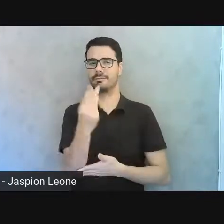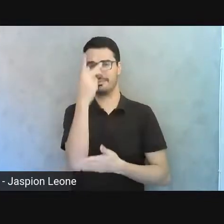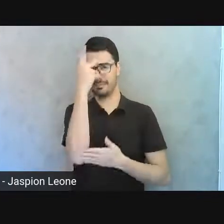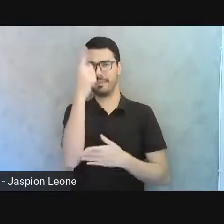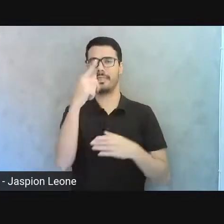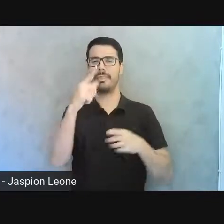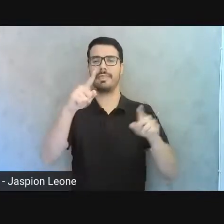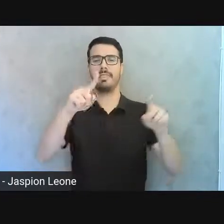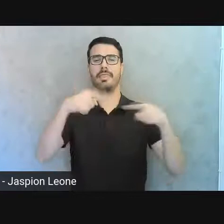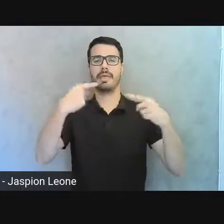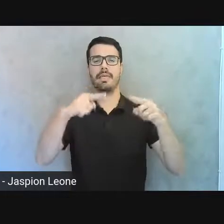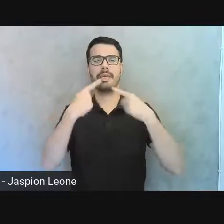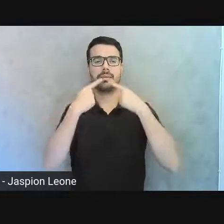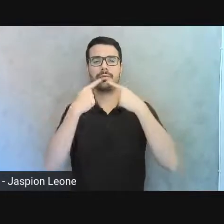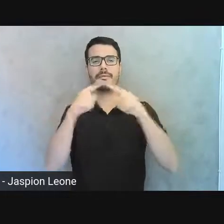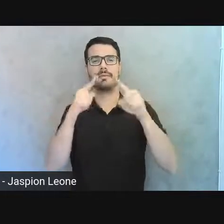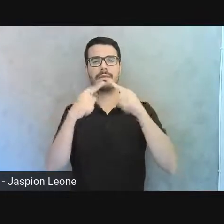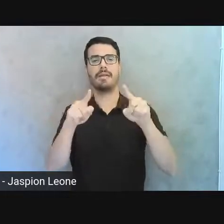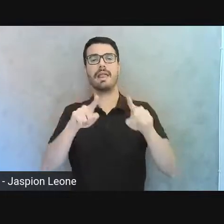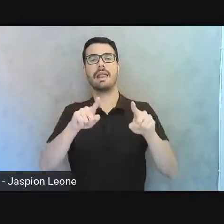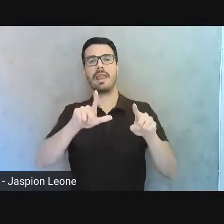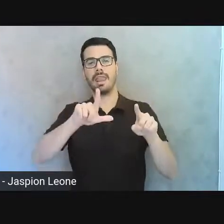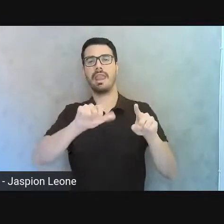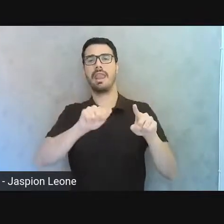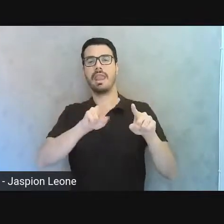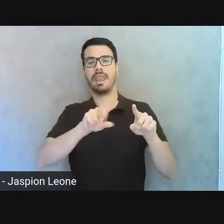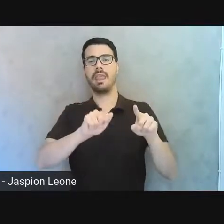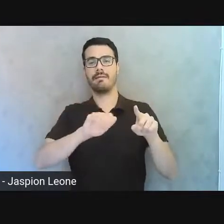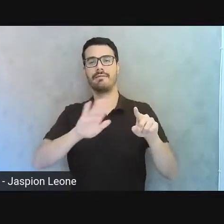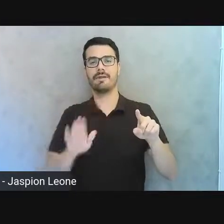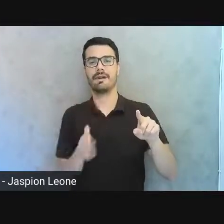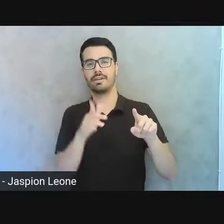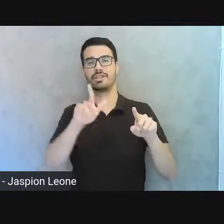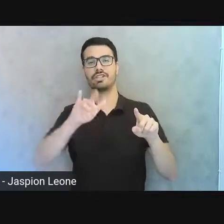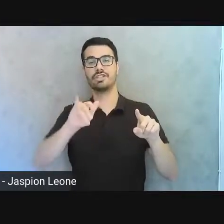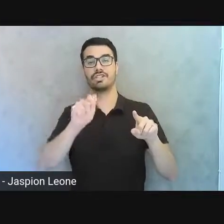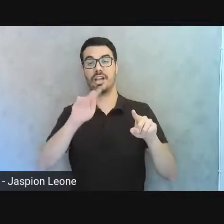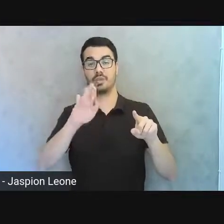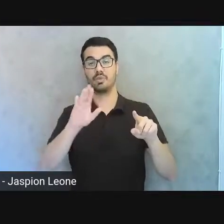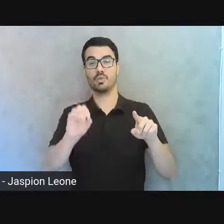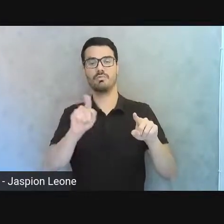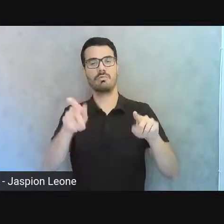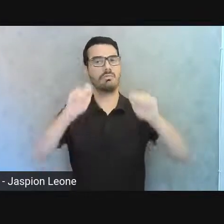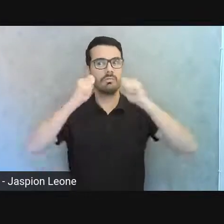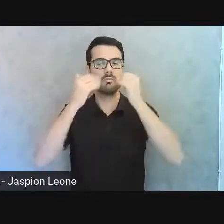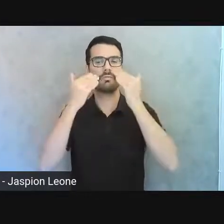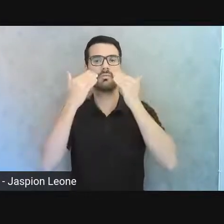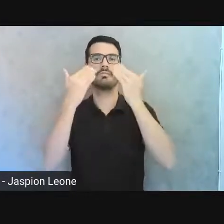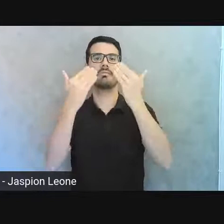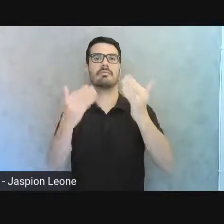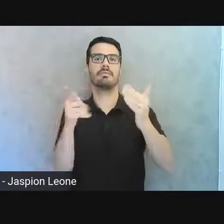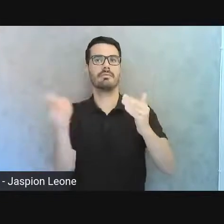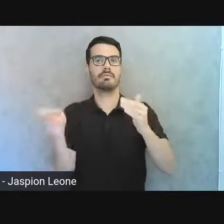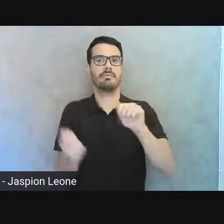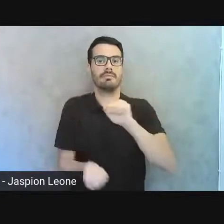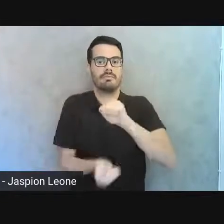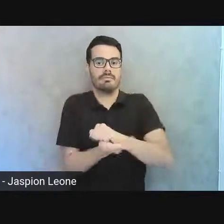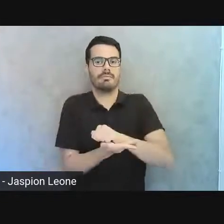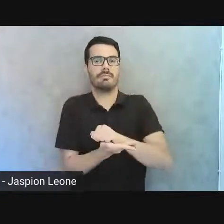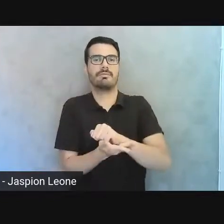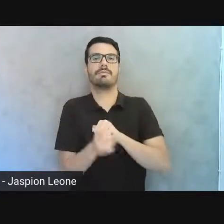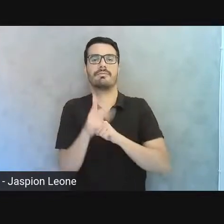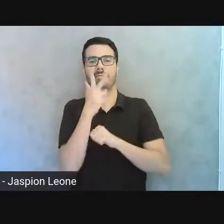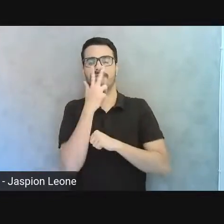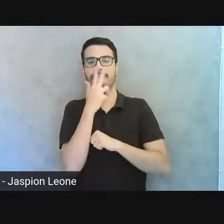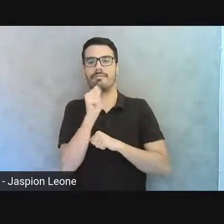crítica à Operação Lava Jato, mas ela acabou expondo esse mecanismo aí em